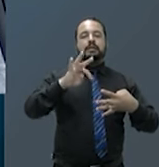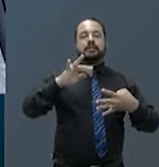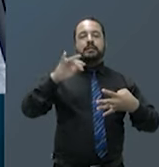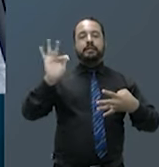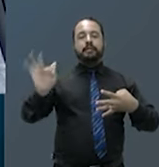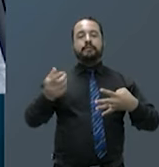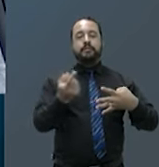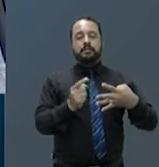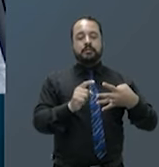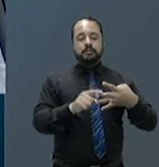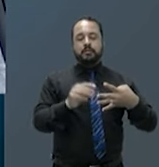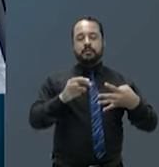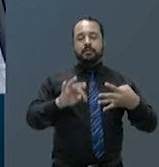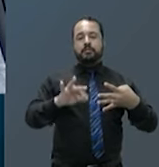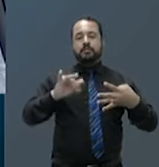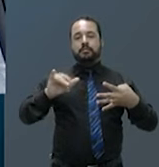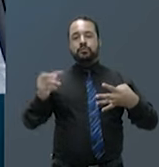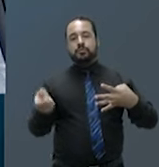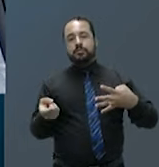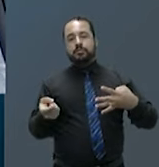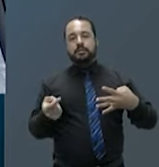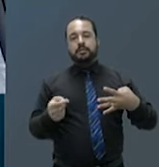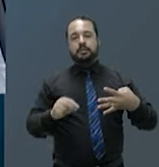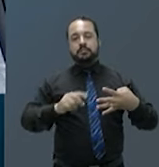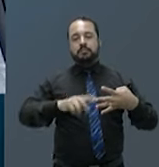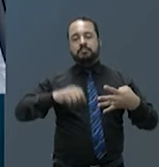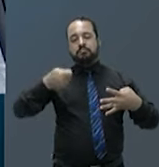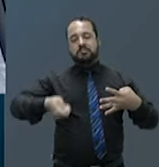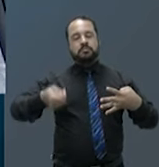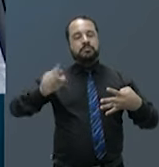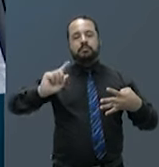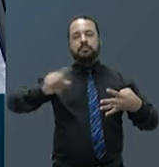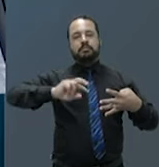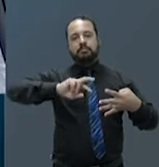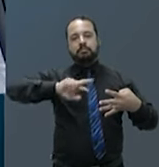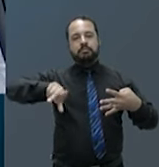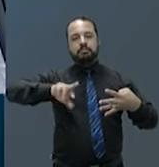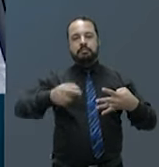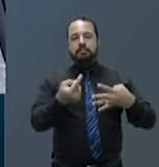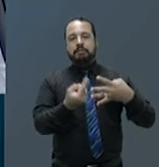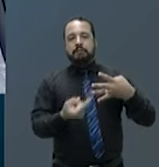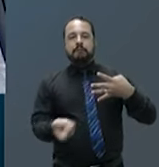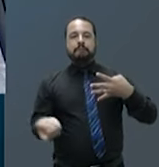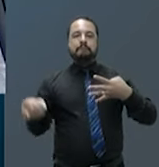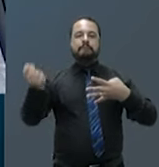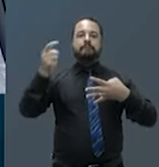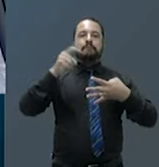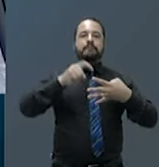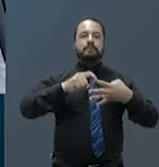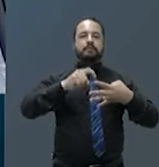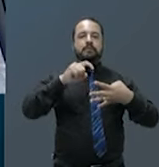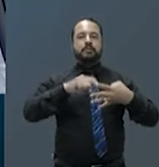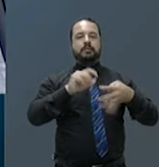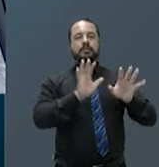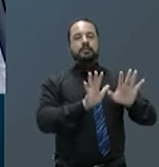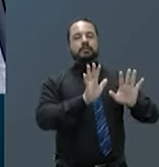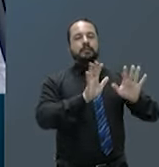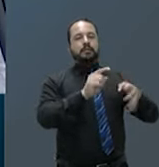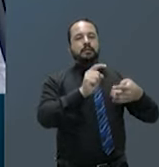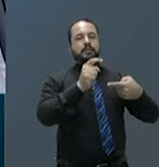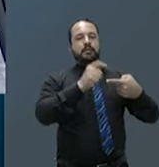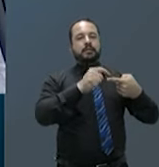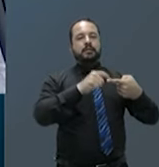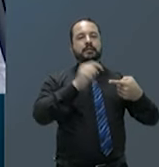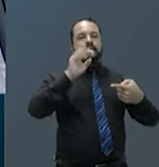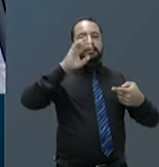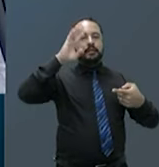STJ, o caso, salvo melhor juízo, é mesmo de deixar sobrestado aqui e, quando julgado o